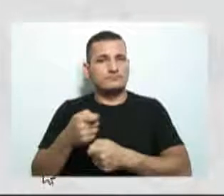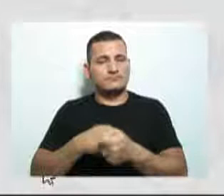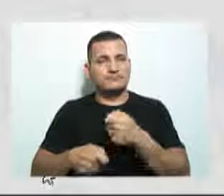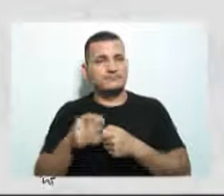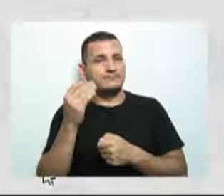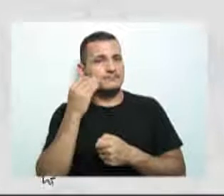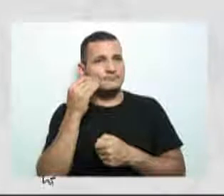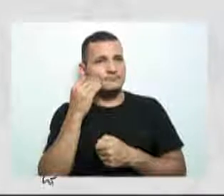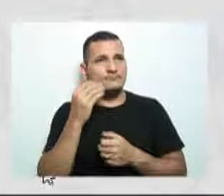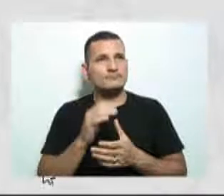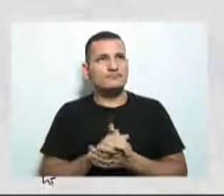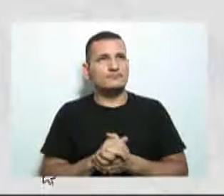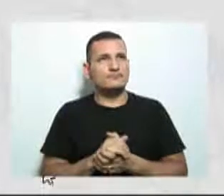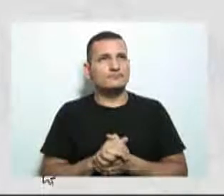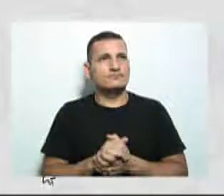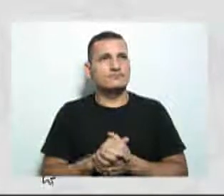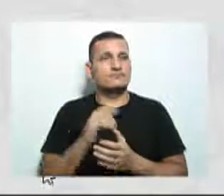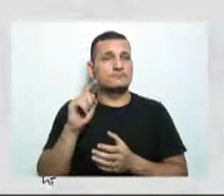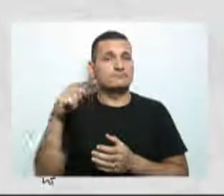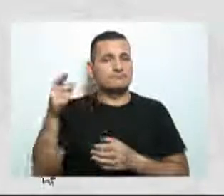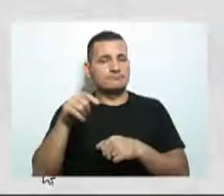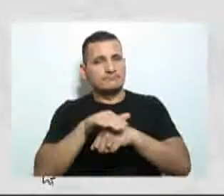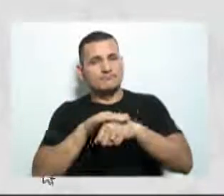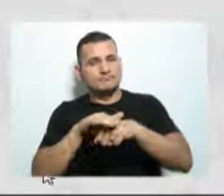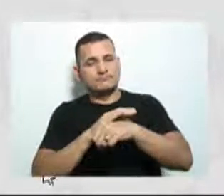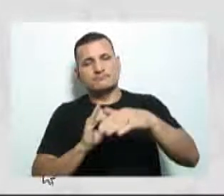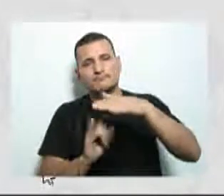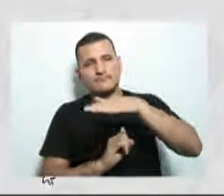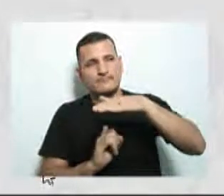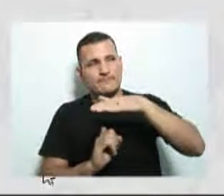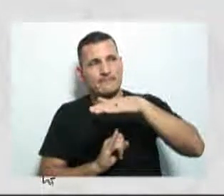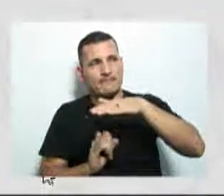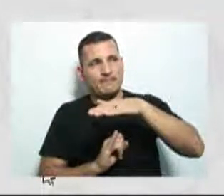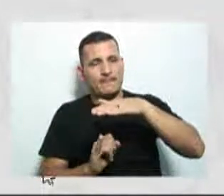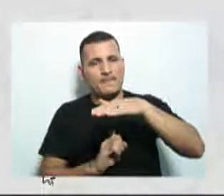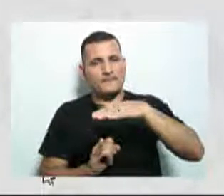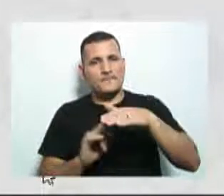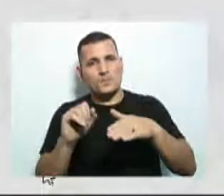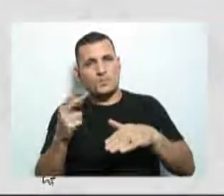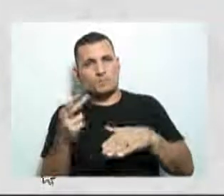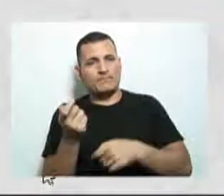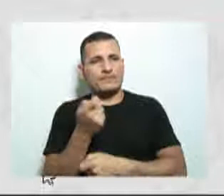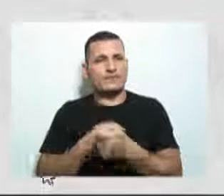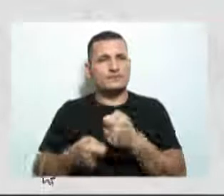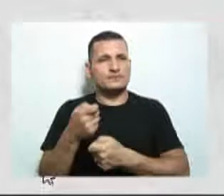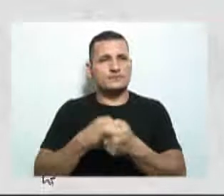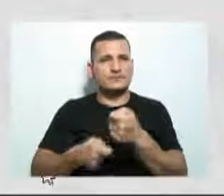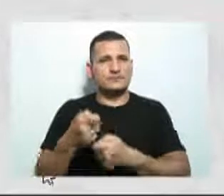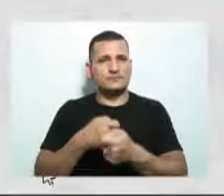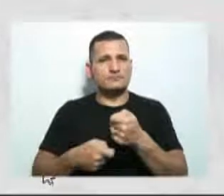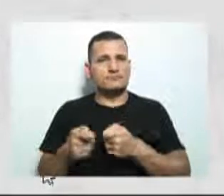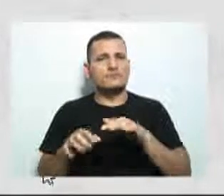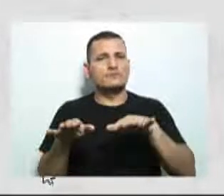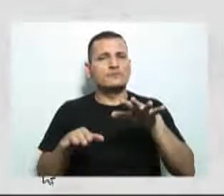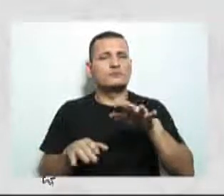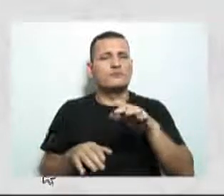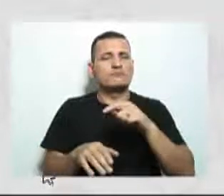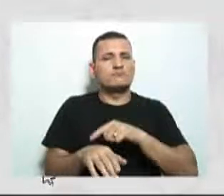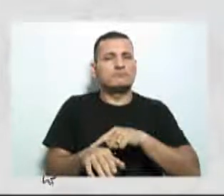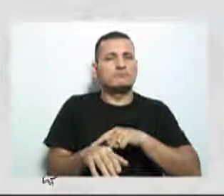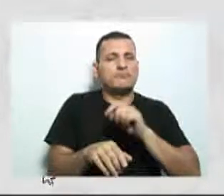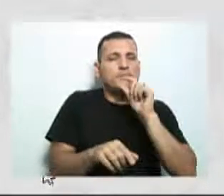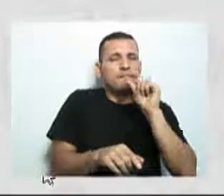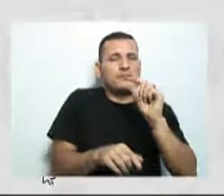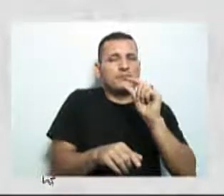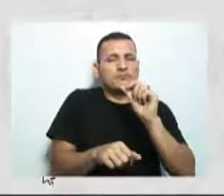teste. Numa próxima conversa informal ou numa negociação, fique alguns minutos sem falar,